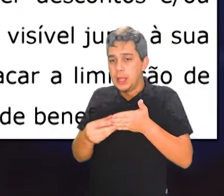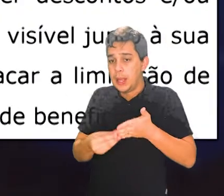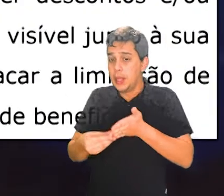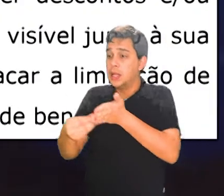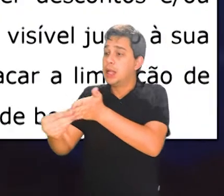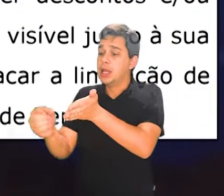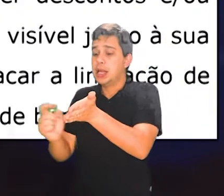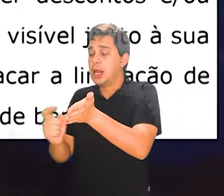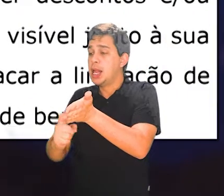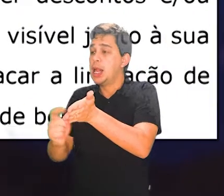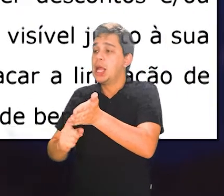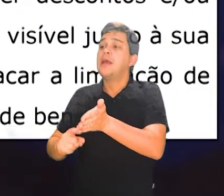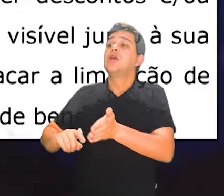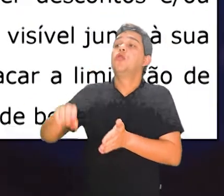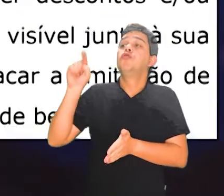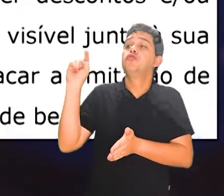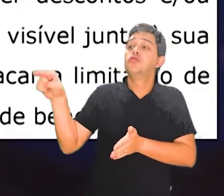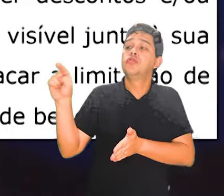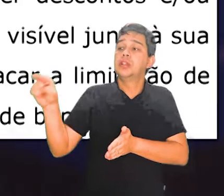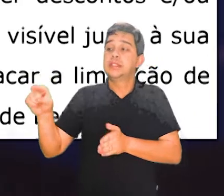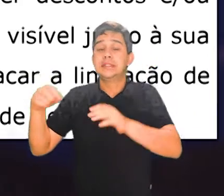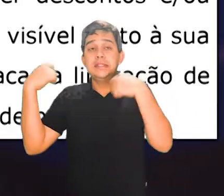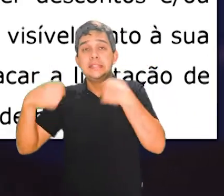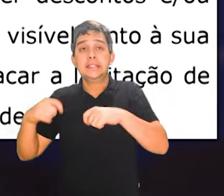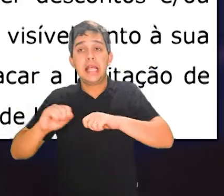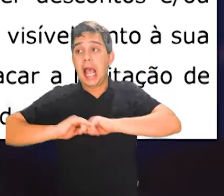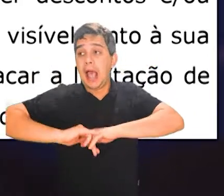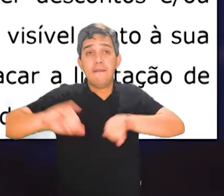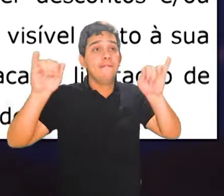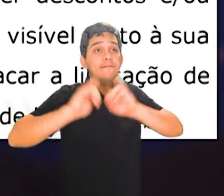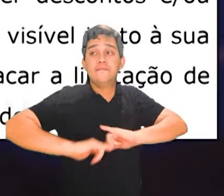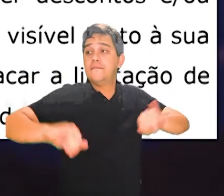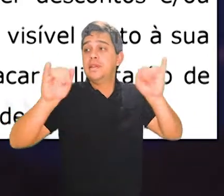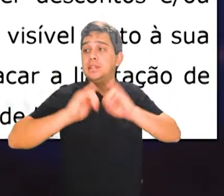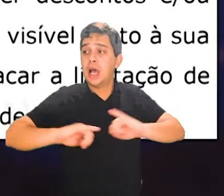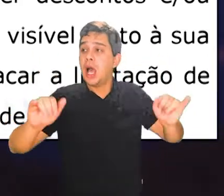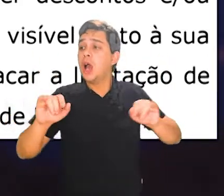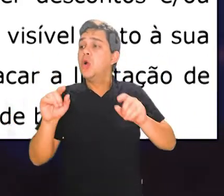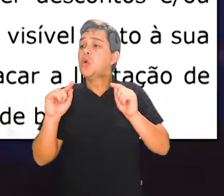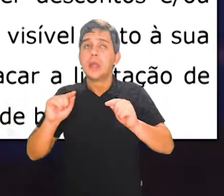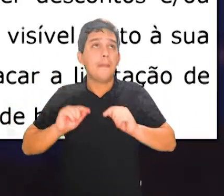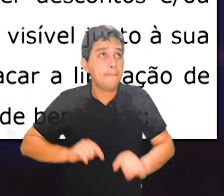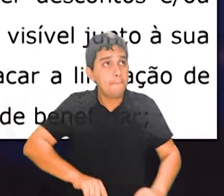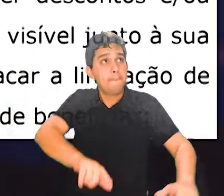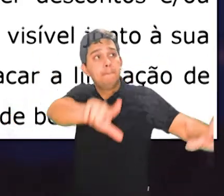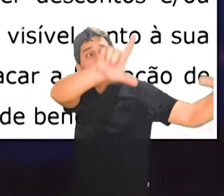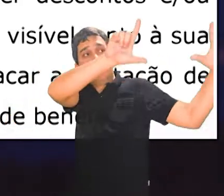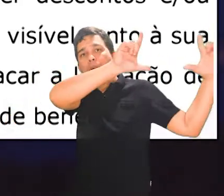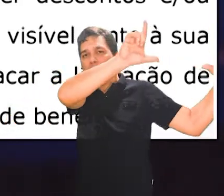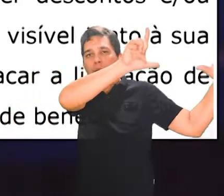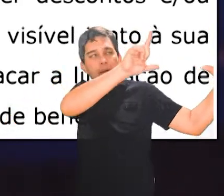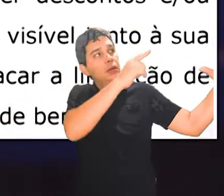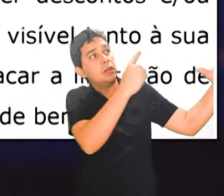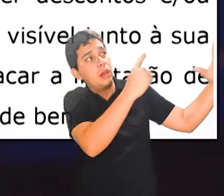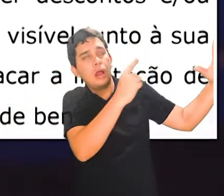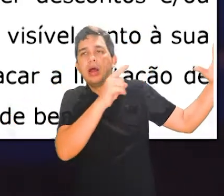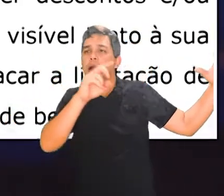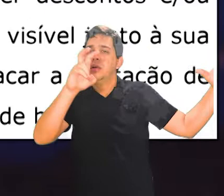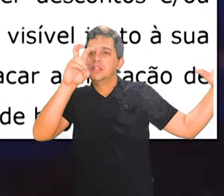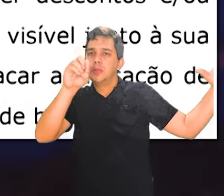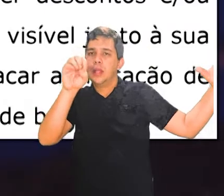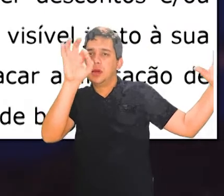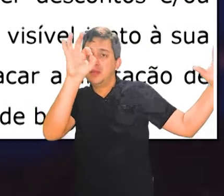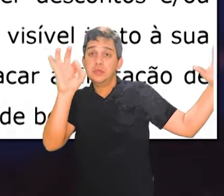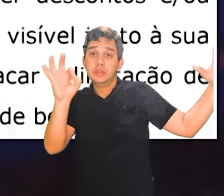da promoção fosse afixada logo na bilheteria, para que a pessoa não cometesse o